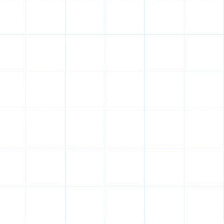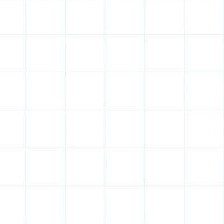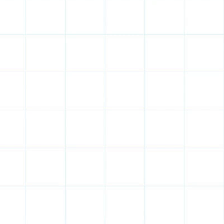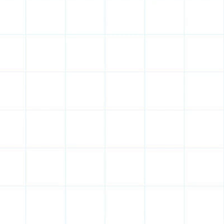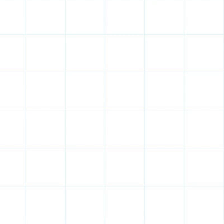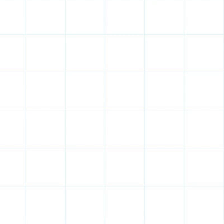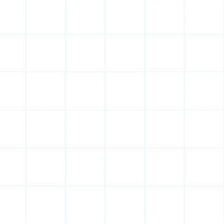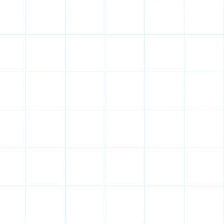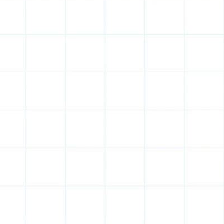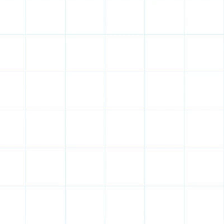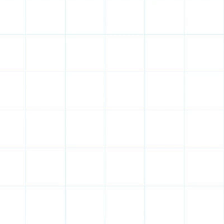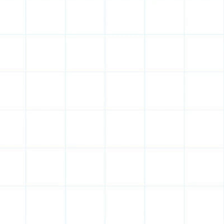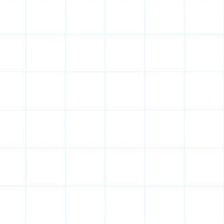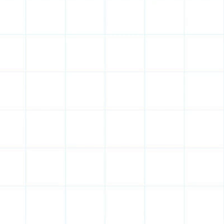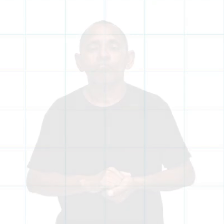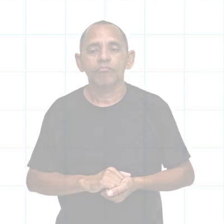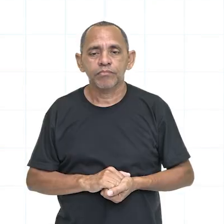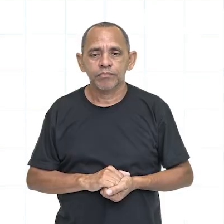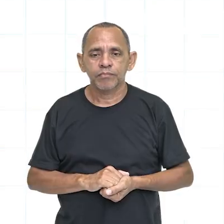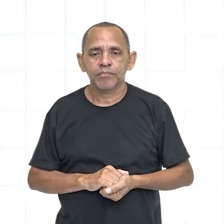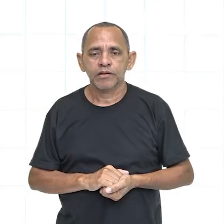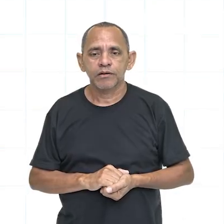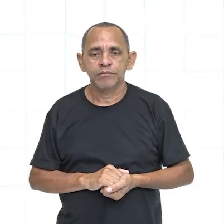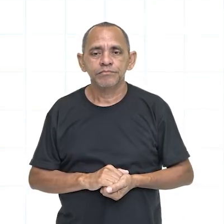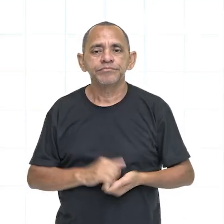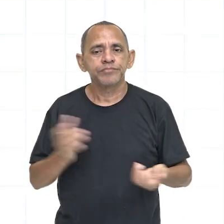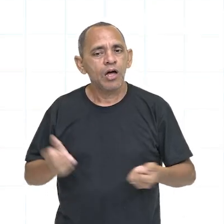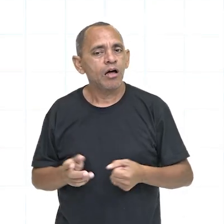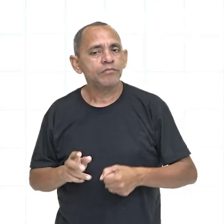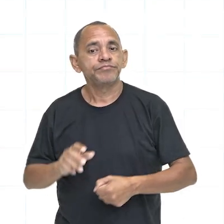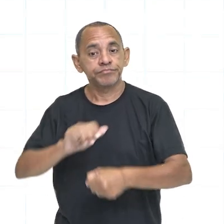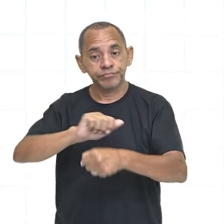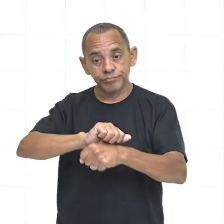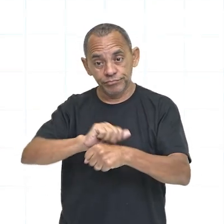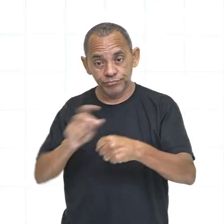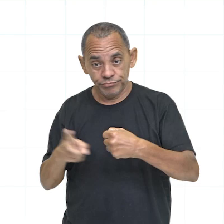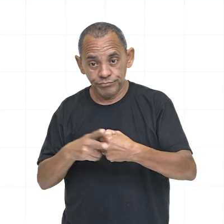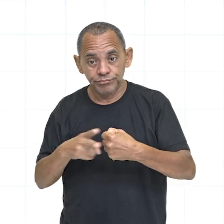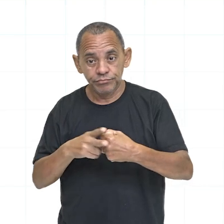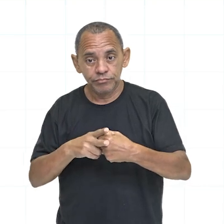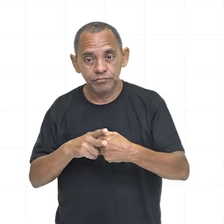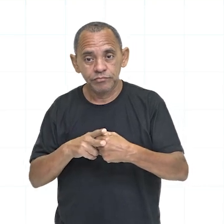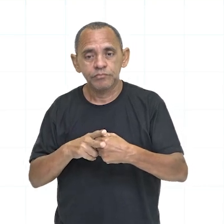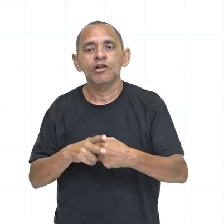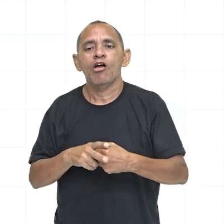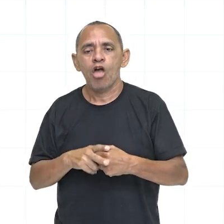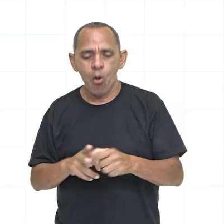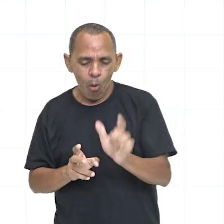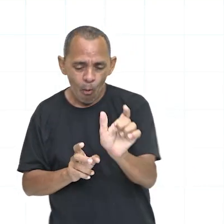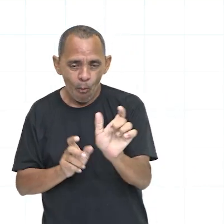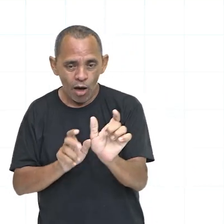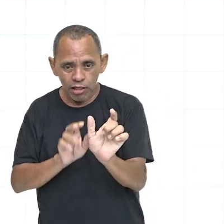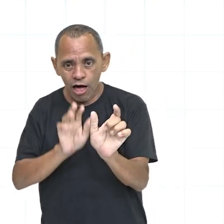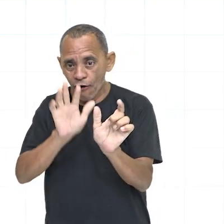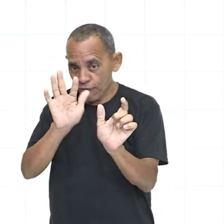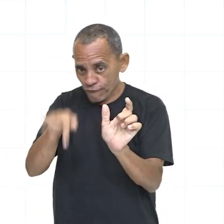com terminação em ly. Então, como já adiantei, essa terminação vai indicar que o